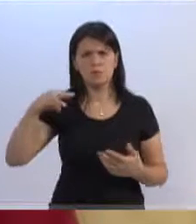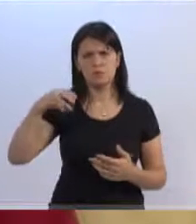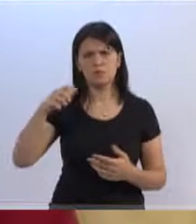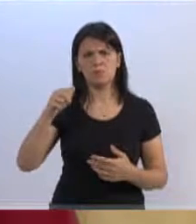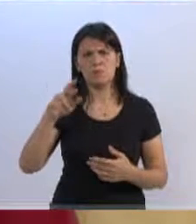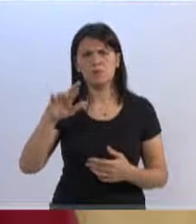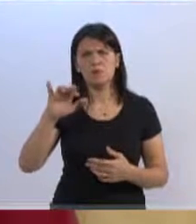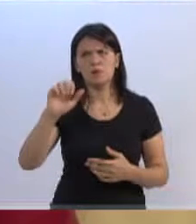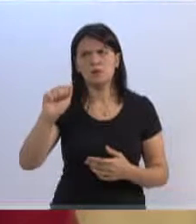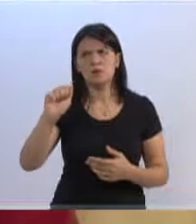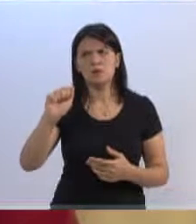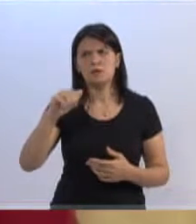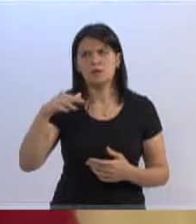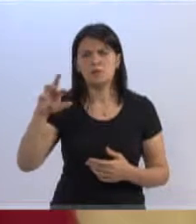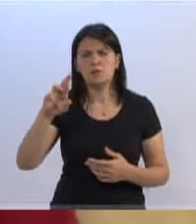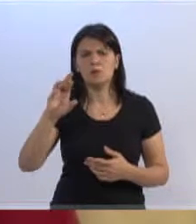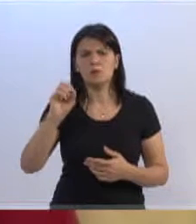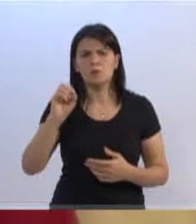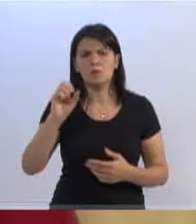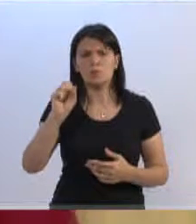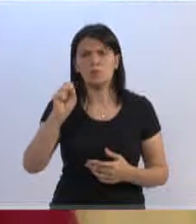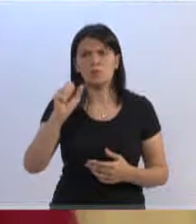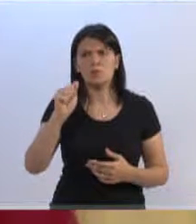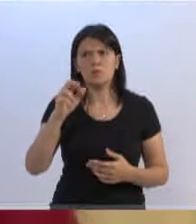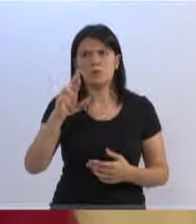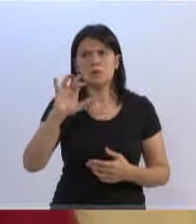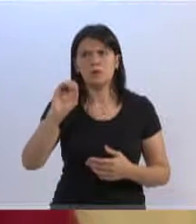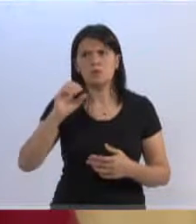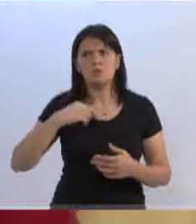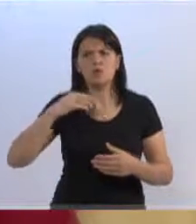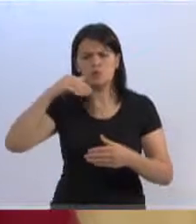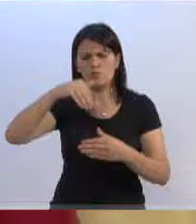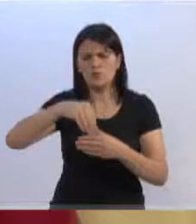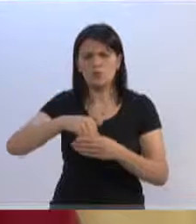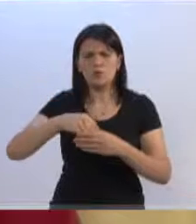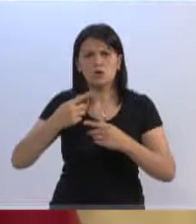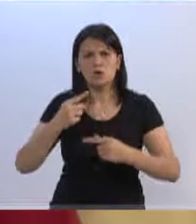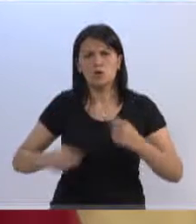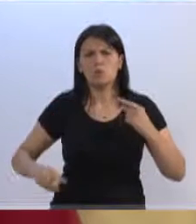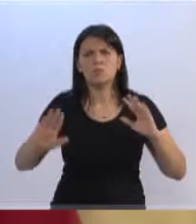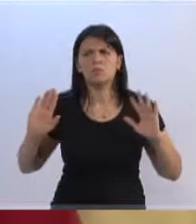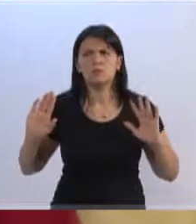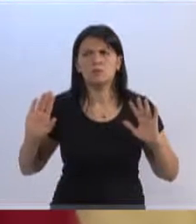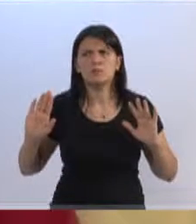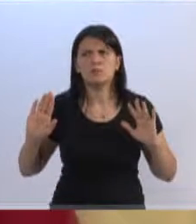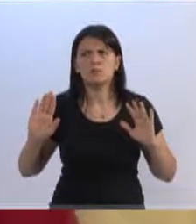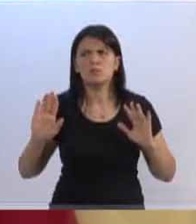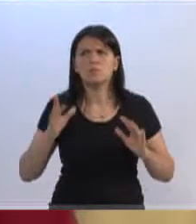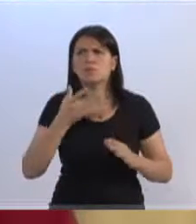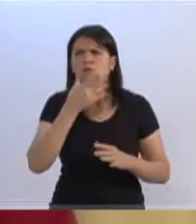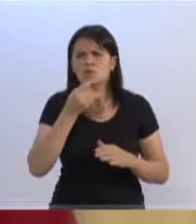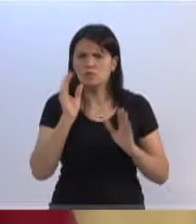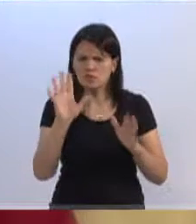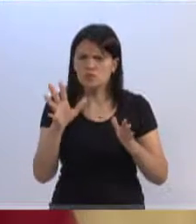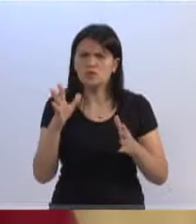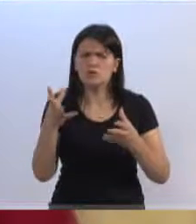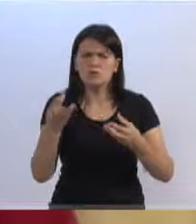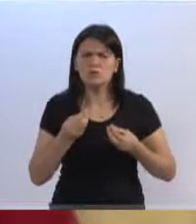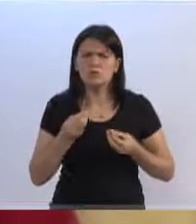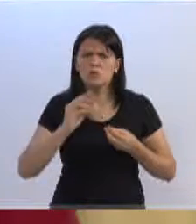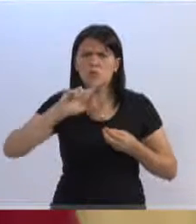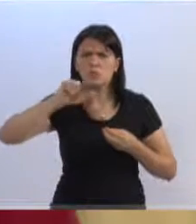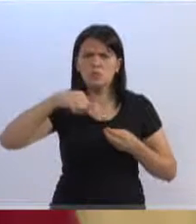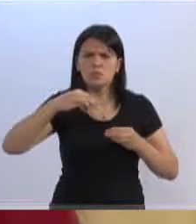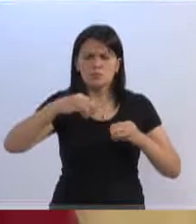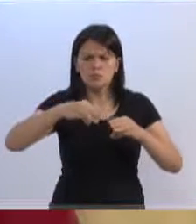Rosário. Eu votei contra, evidentemente, essa moção de repúdio. E eu acho que ele já recebeu, além dessa, outras moções de